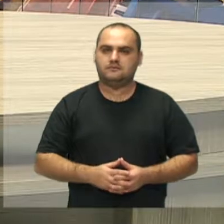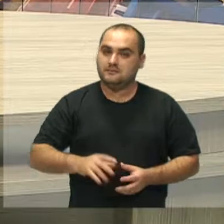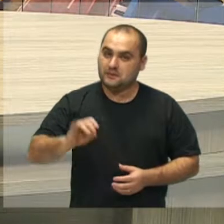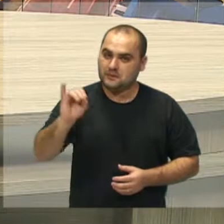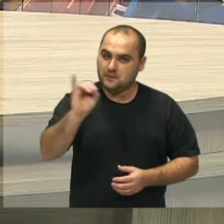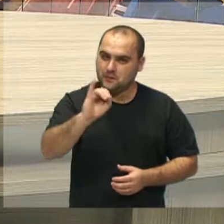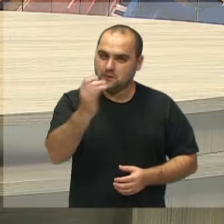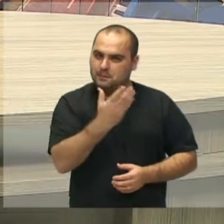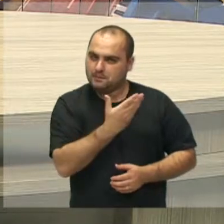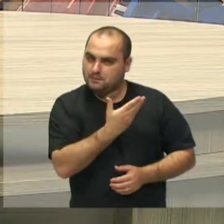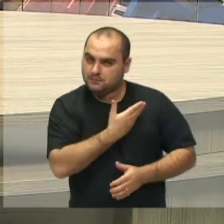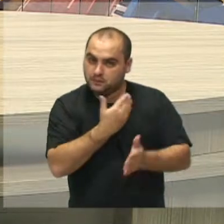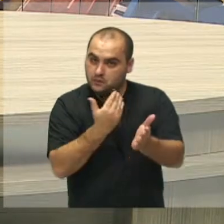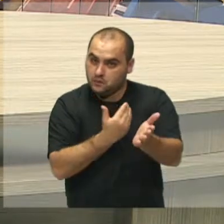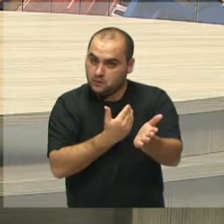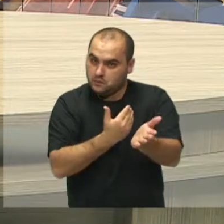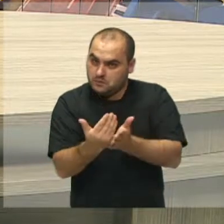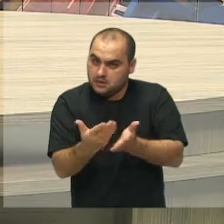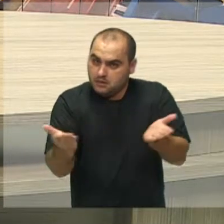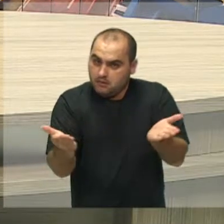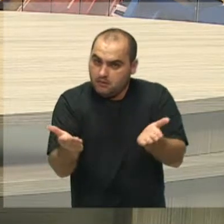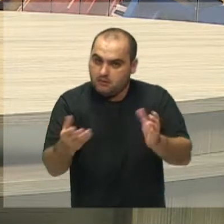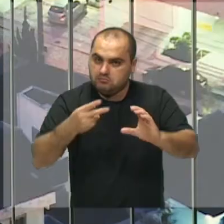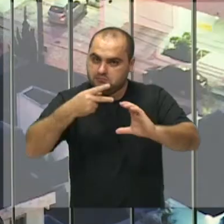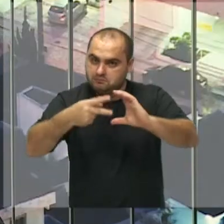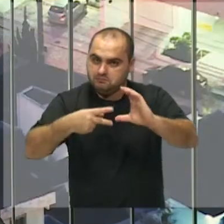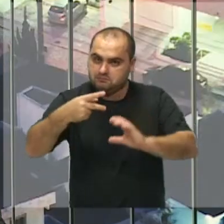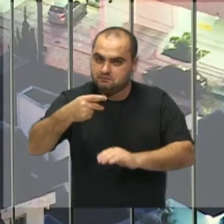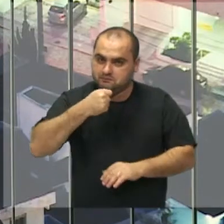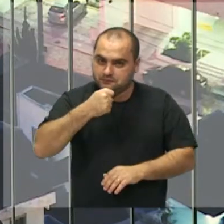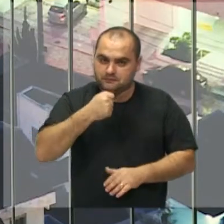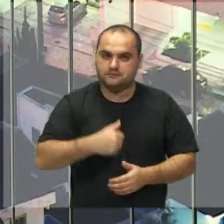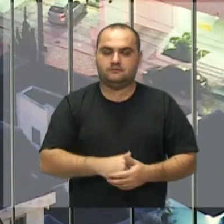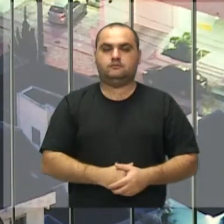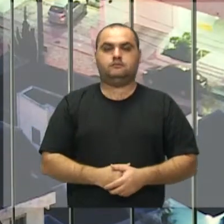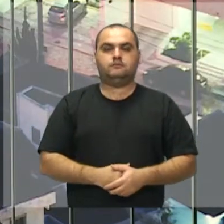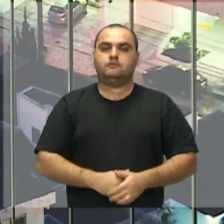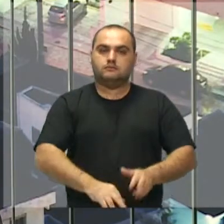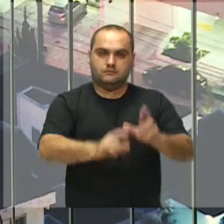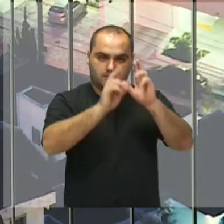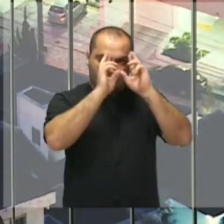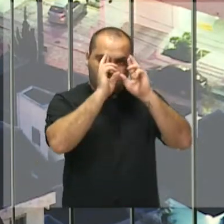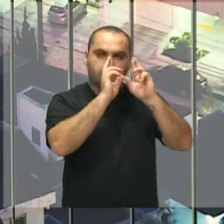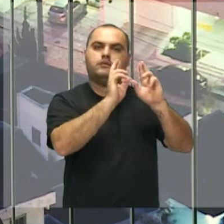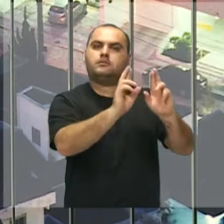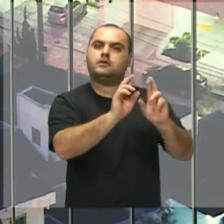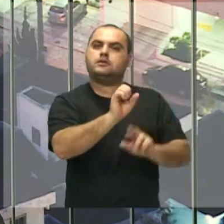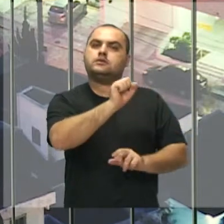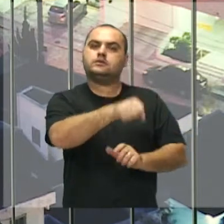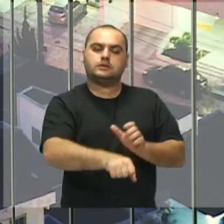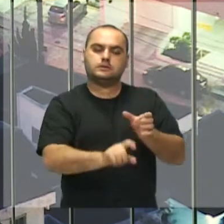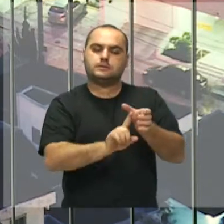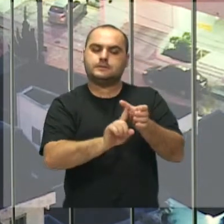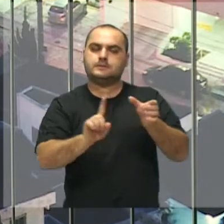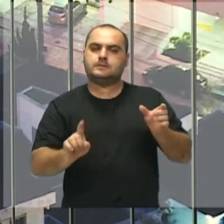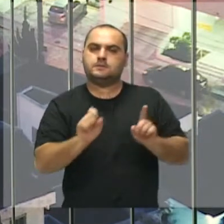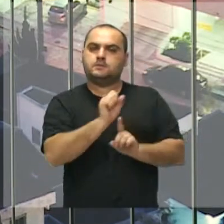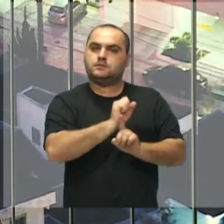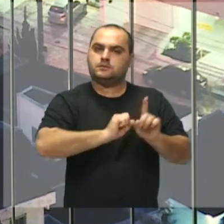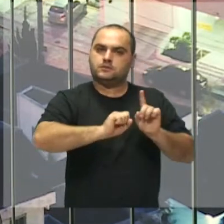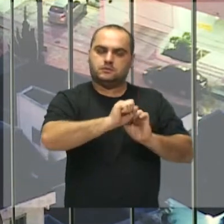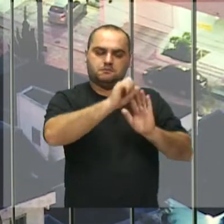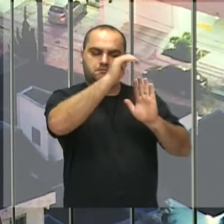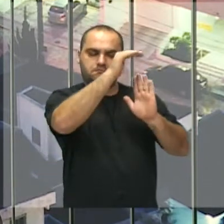Olá, amigos. Começa agora mais um Câmara Aberta. Em respeito às medidas de isolamento social motivadas pela pandemia